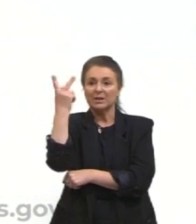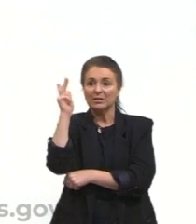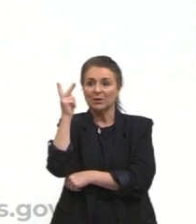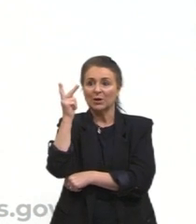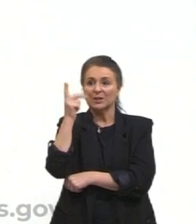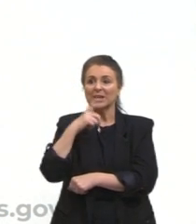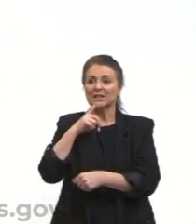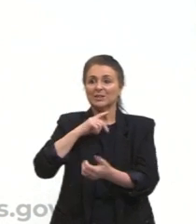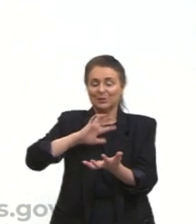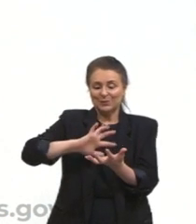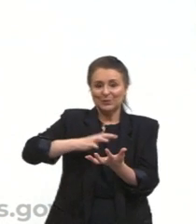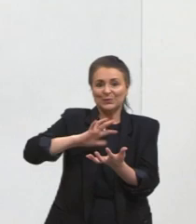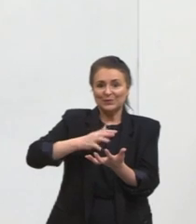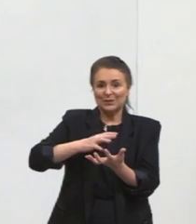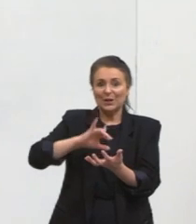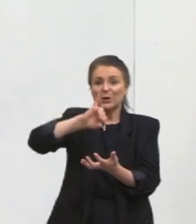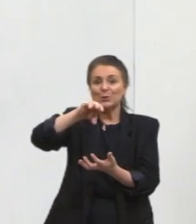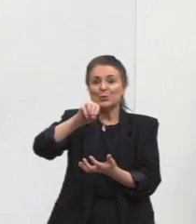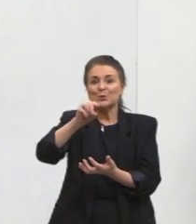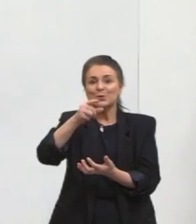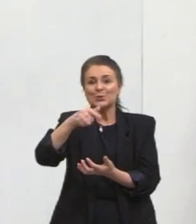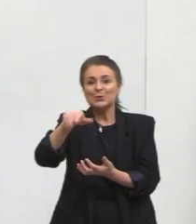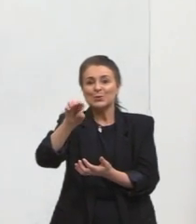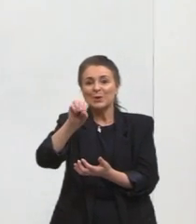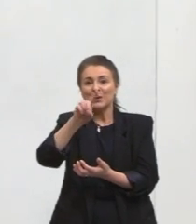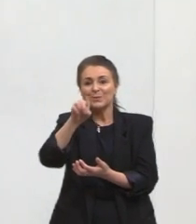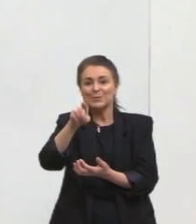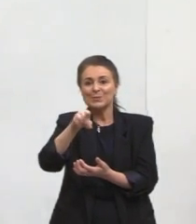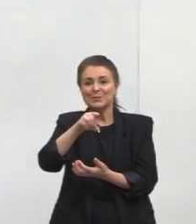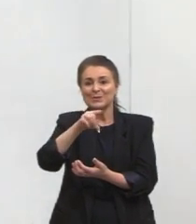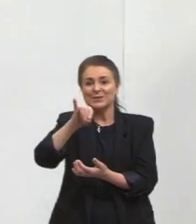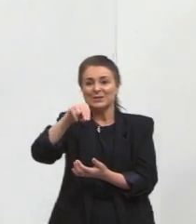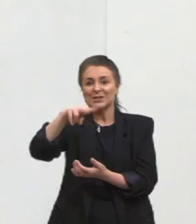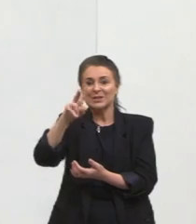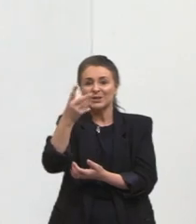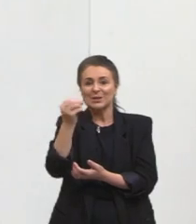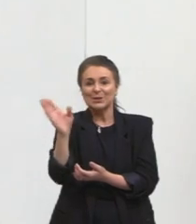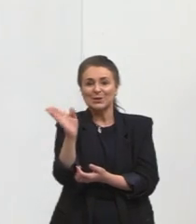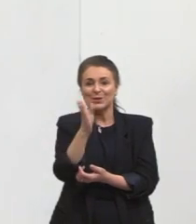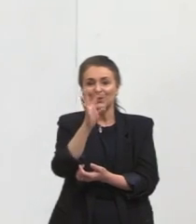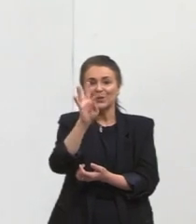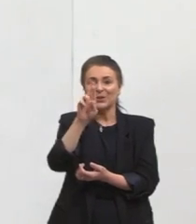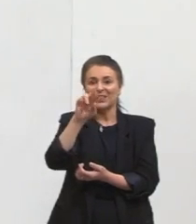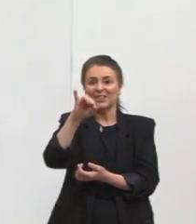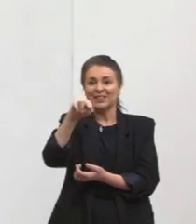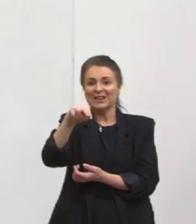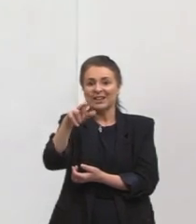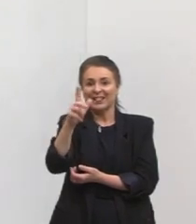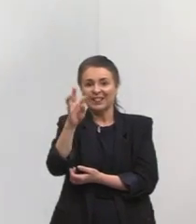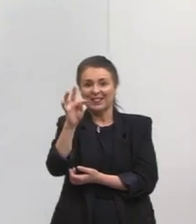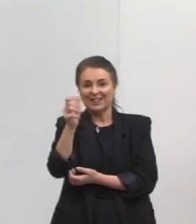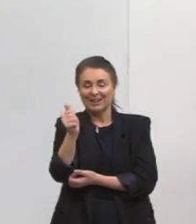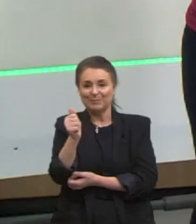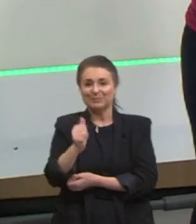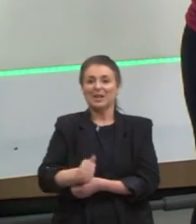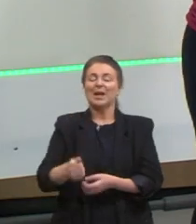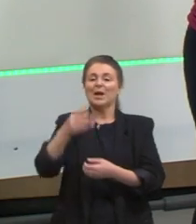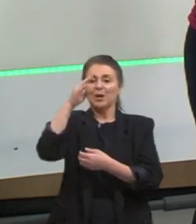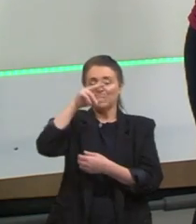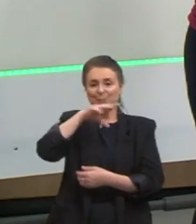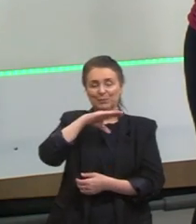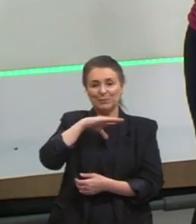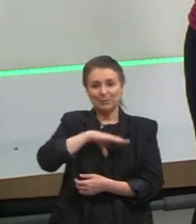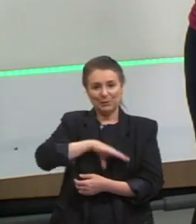carnavalesco de grande importância é para o Carnaval para a história o Joãozinho 30 Luana Lucas Muito